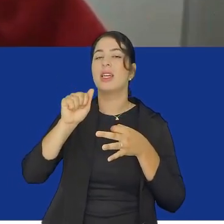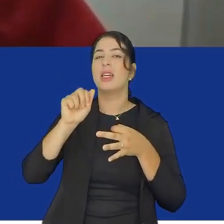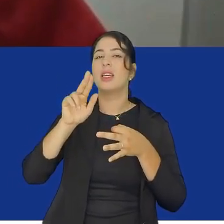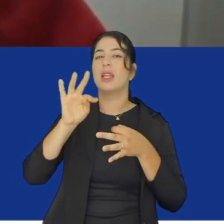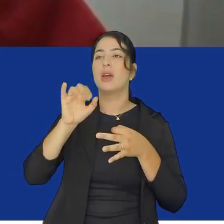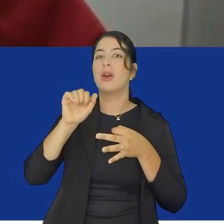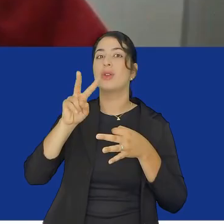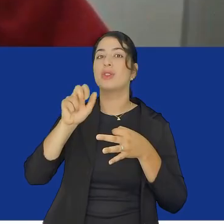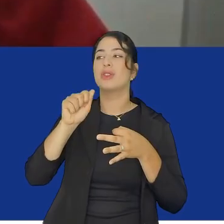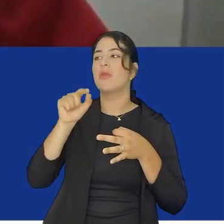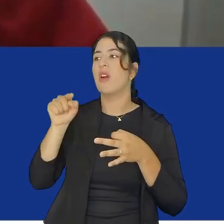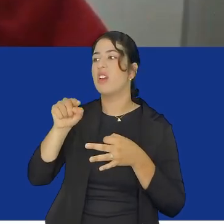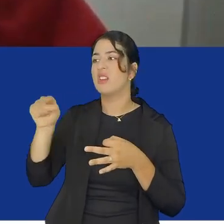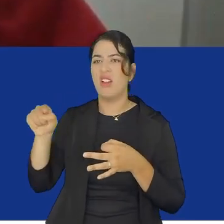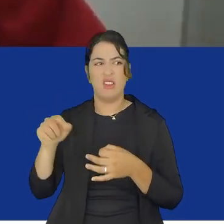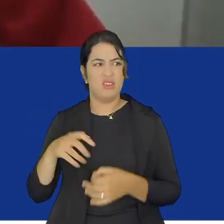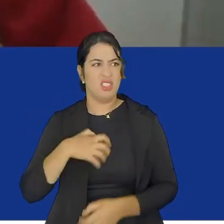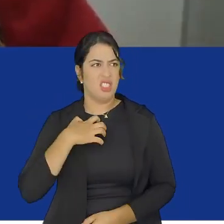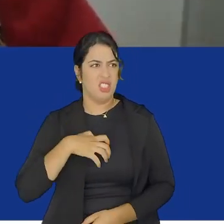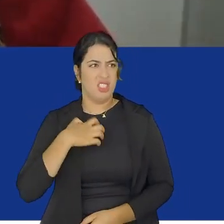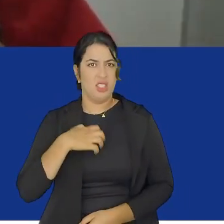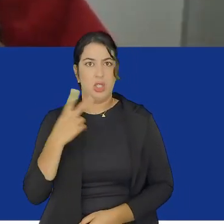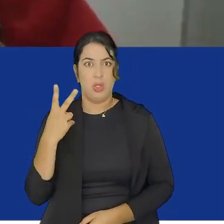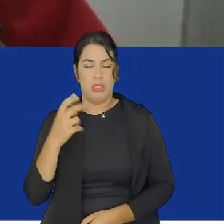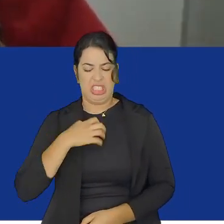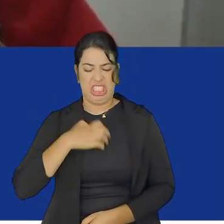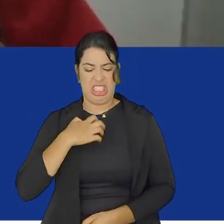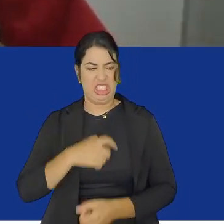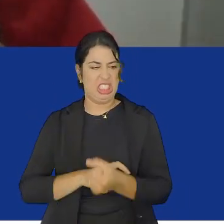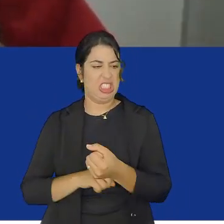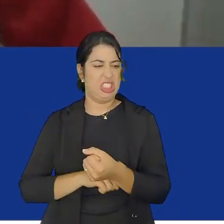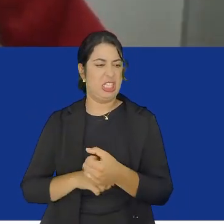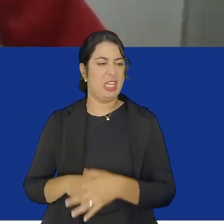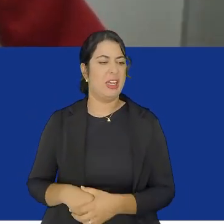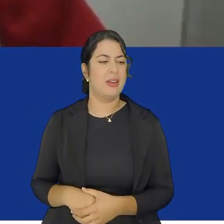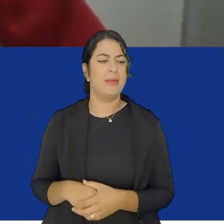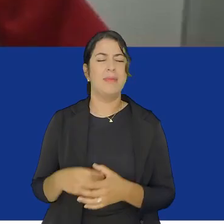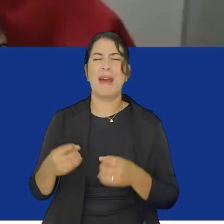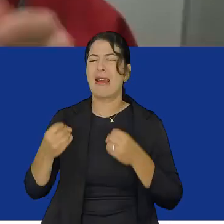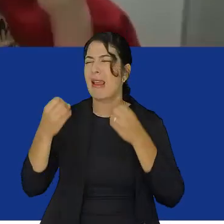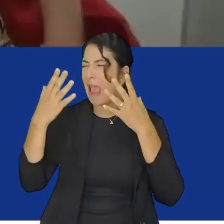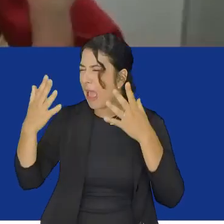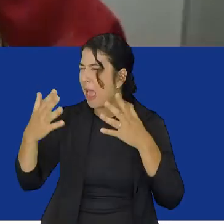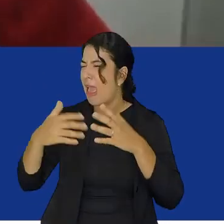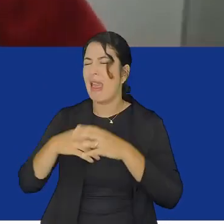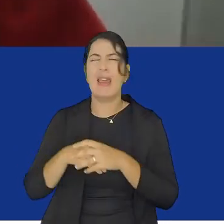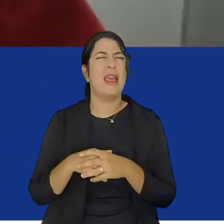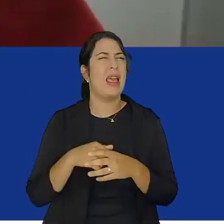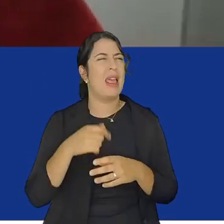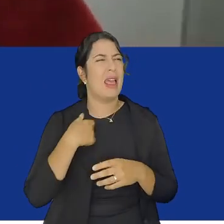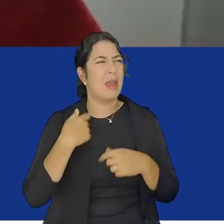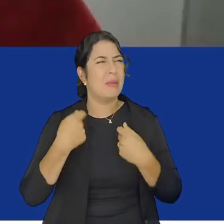muito bravos, e não quiseram ficar, não, foram embora. Mas isso vai dar em quê? Eu não preciso de apoio